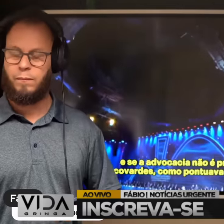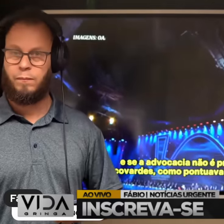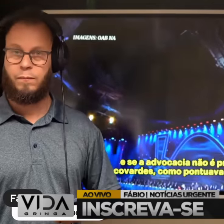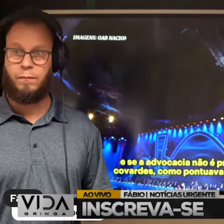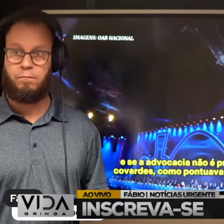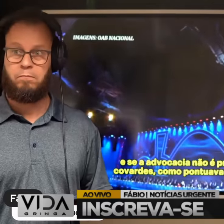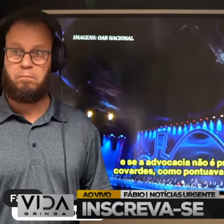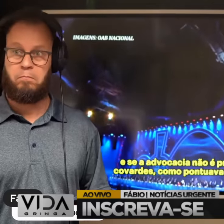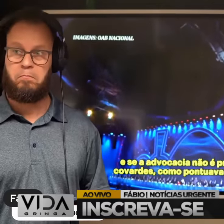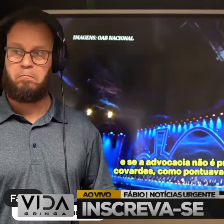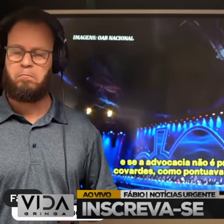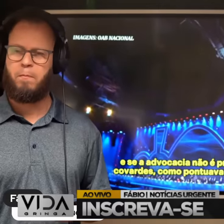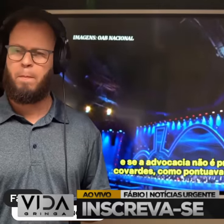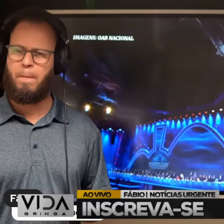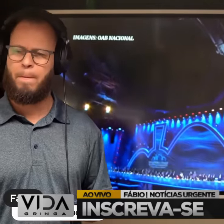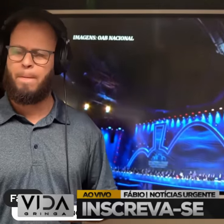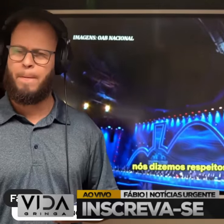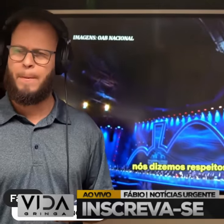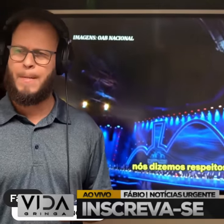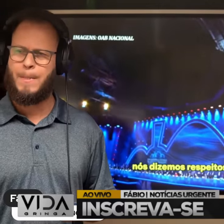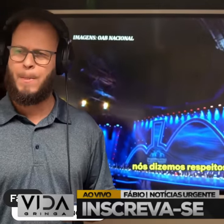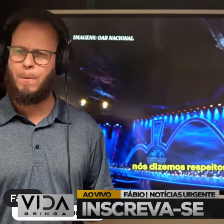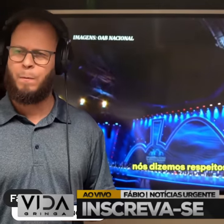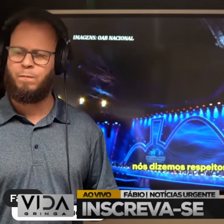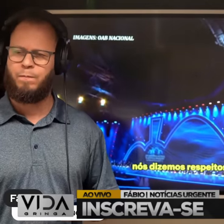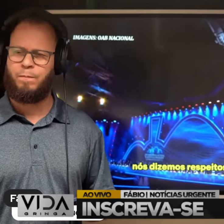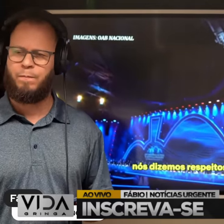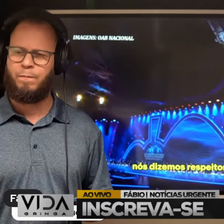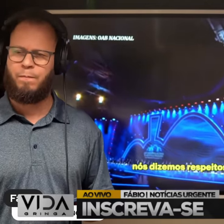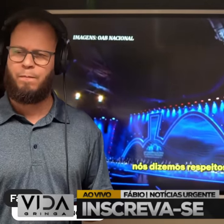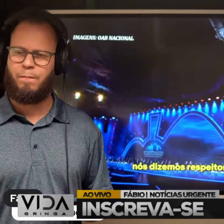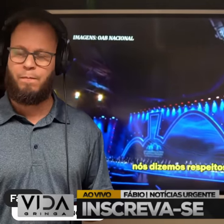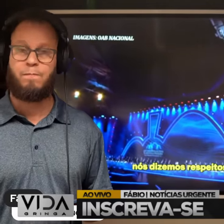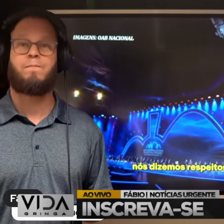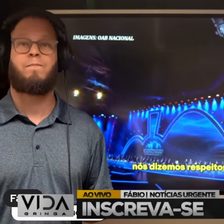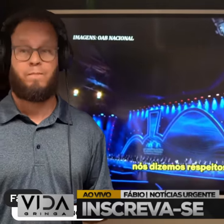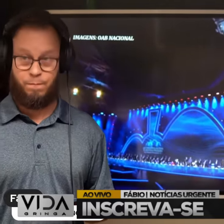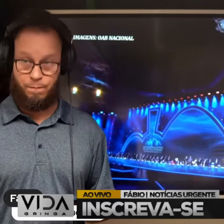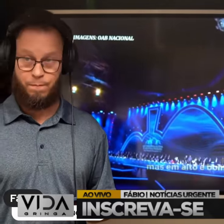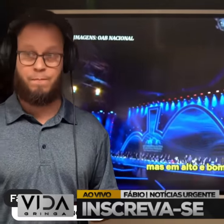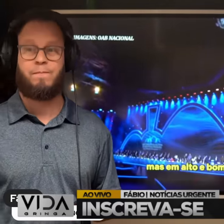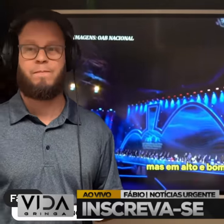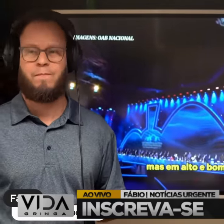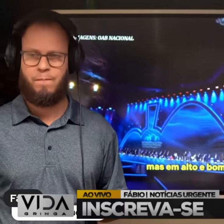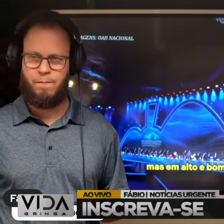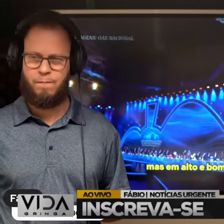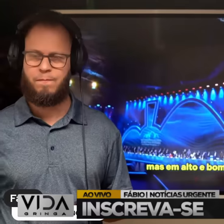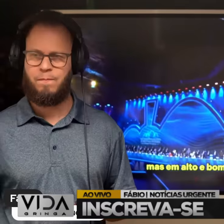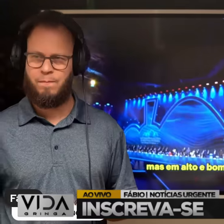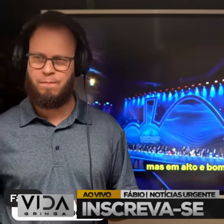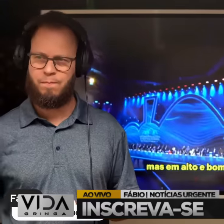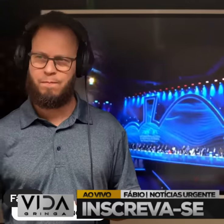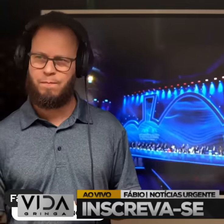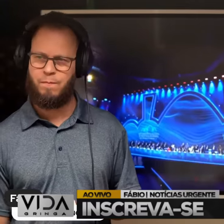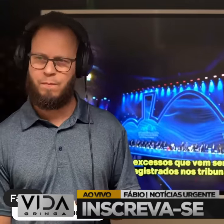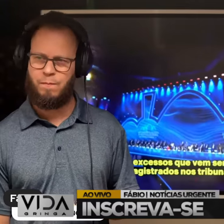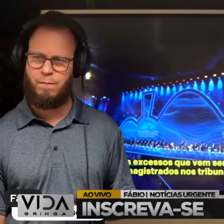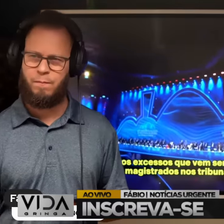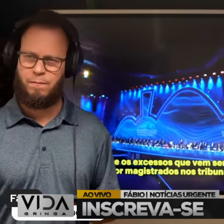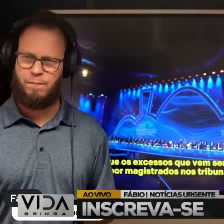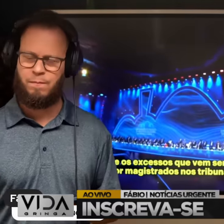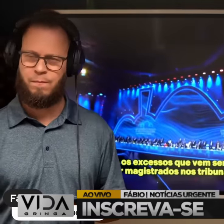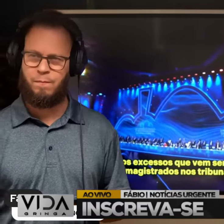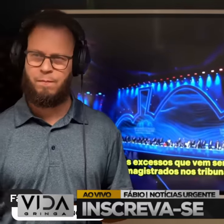covardes, como pontuava Sobral Pinto, nós dizemos respeitosamente, mas em alto e bom som, que